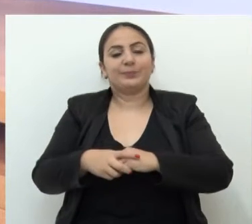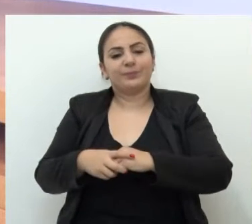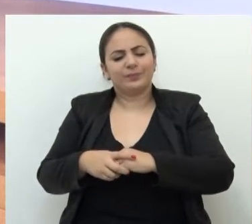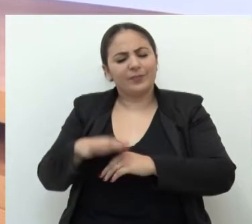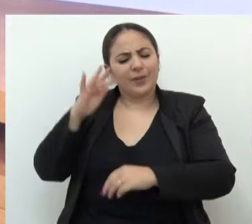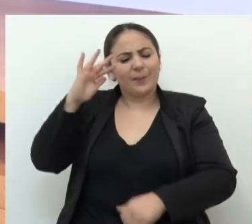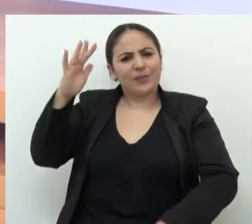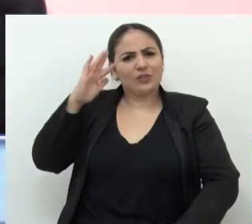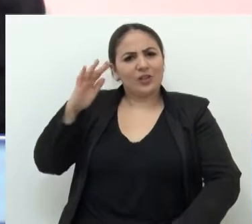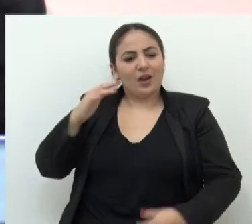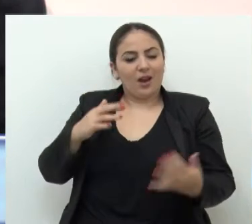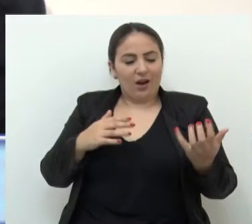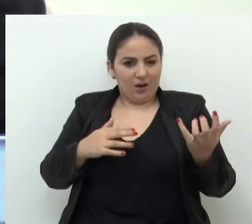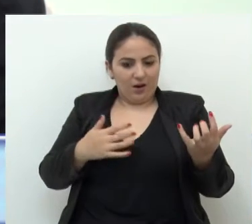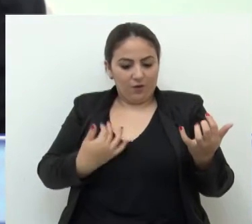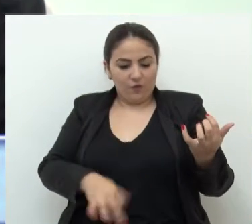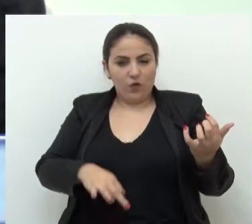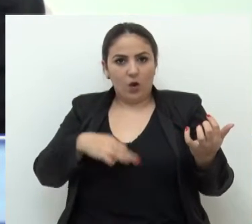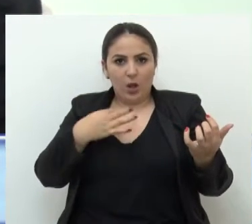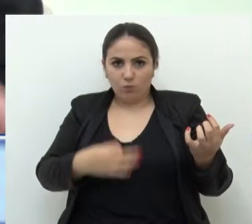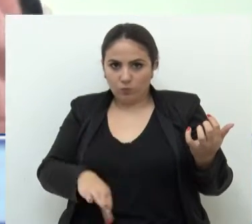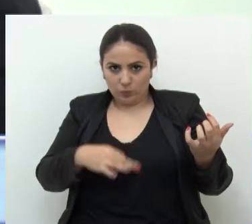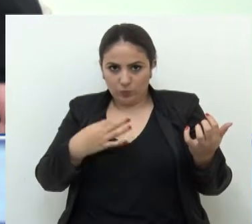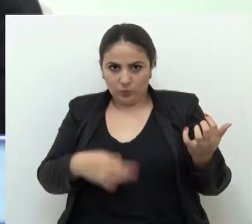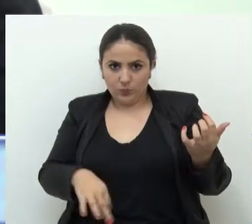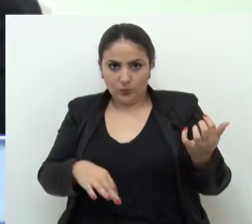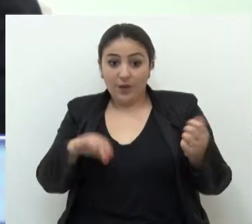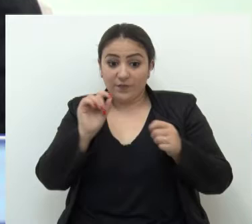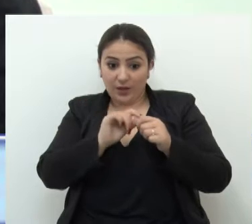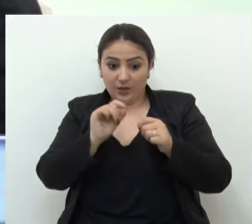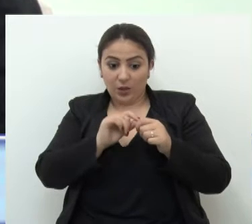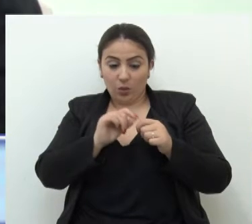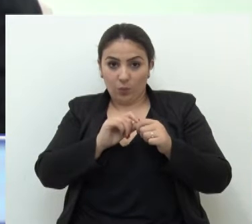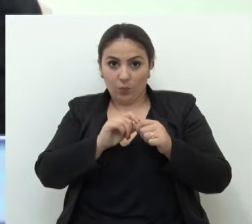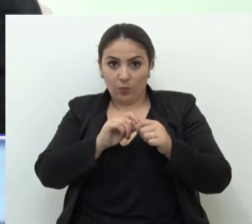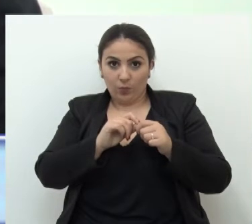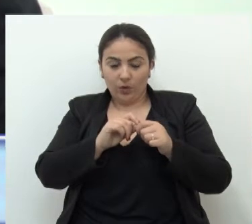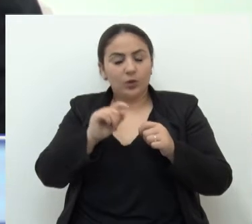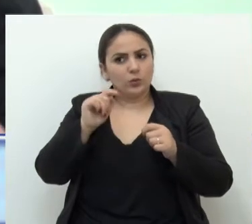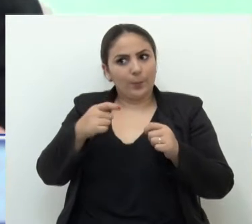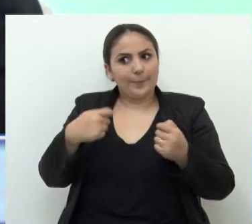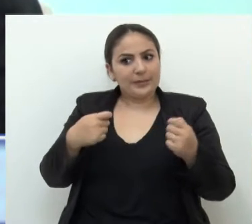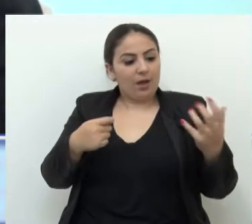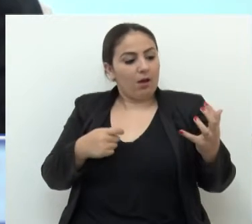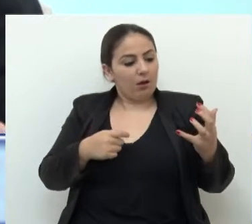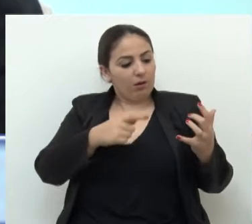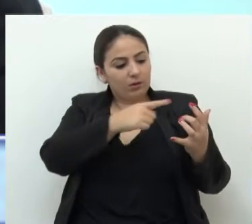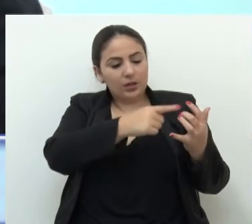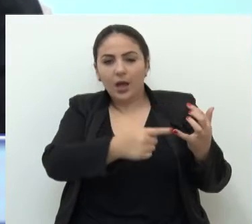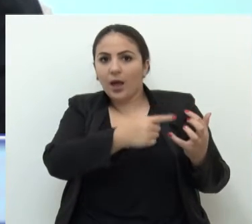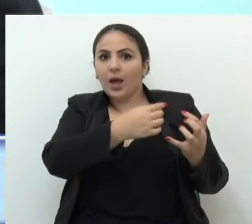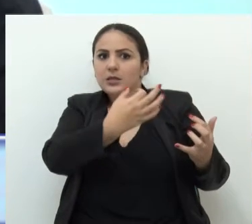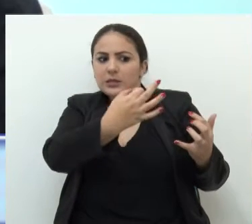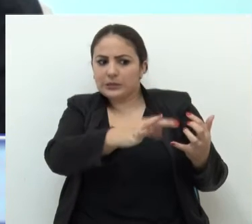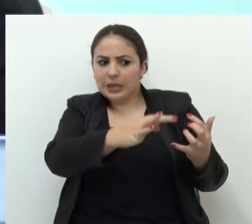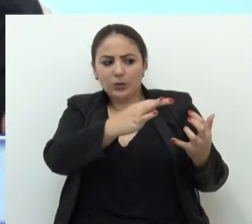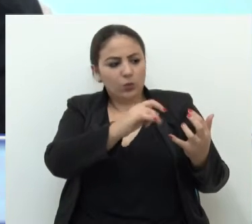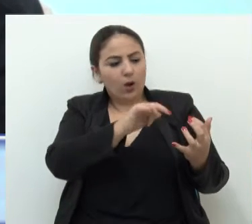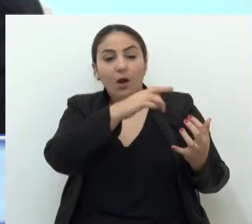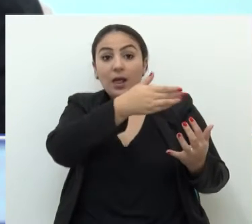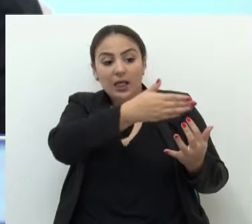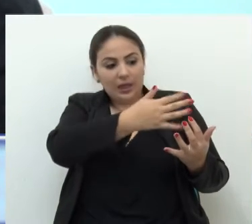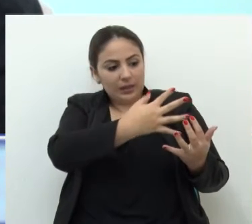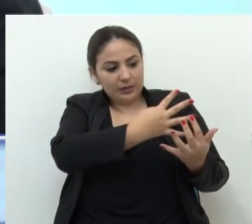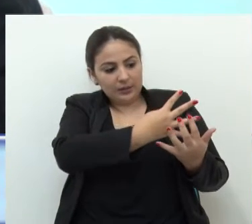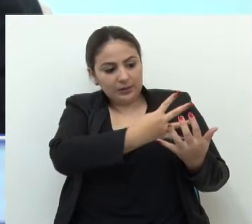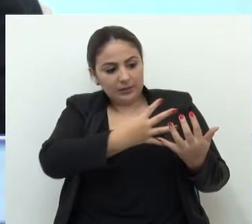Passo Fundo. Sim, imagina um violão, um acorde de um violão sendo executado, né? Ou você tem que posicionar o teu dedo certinho